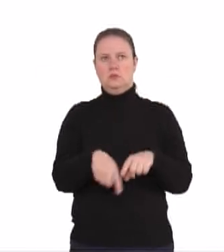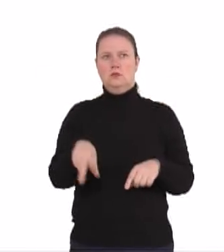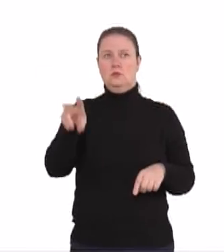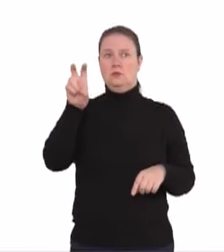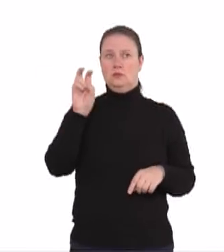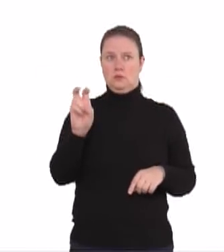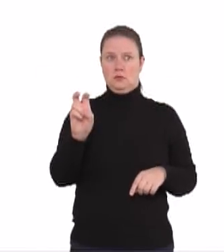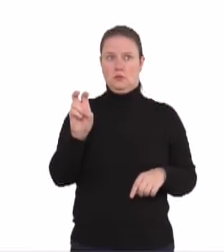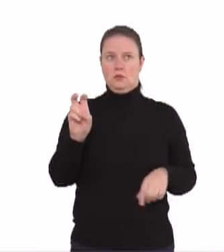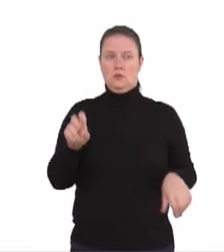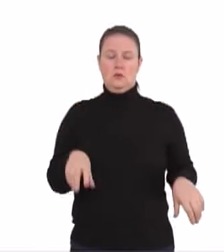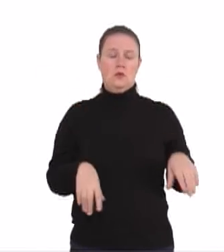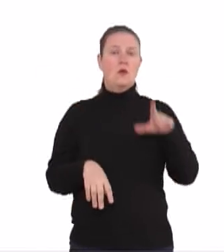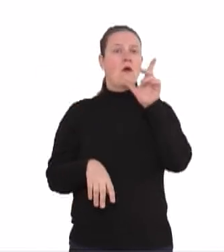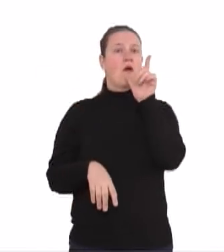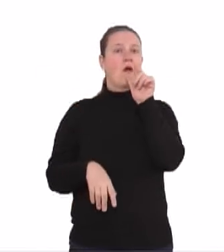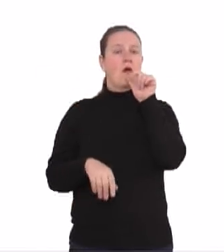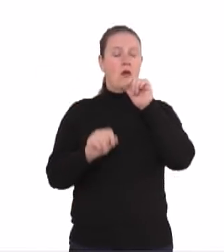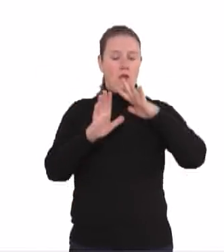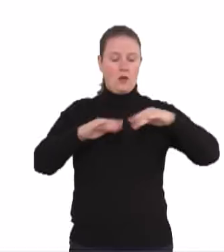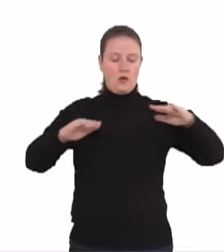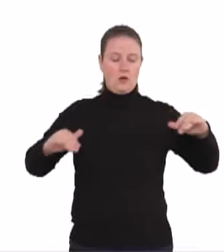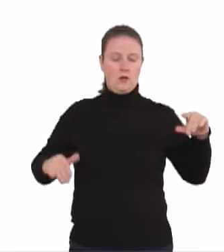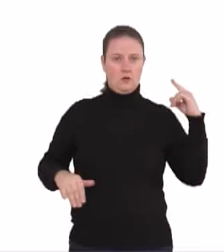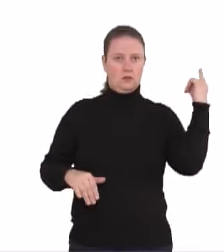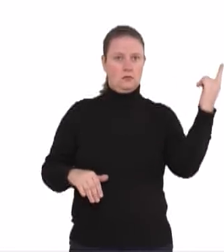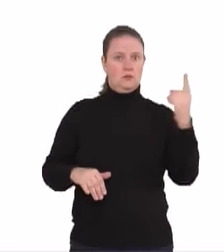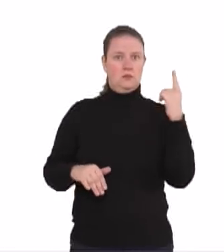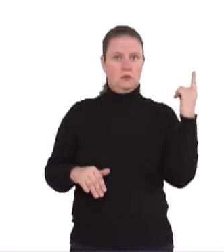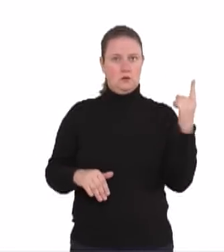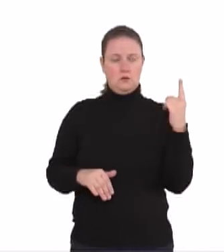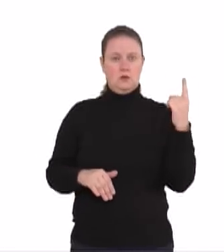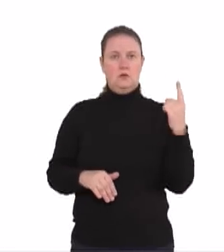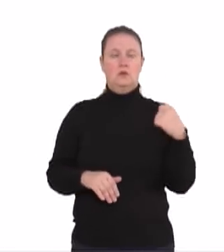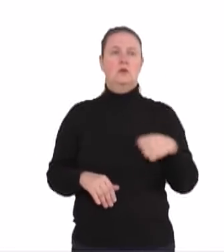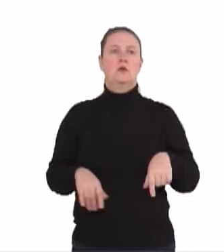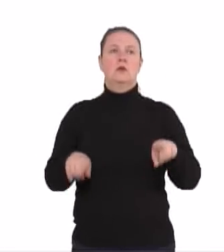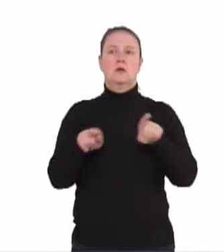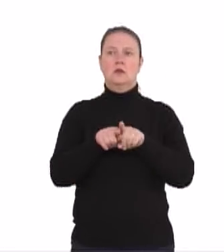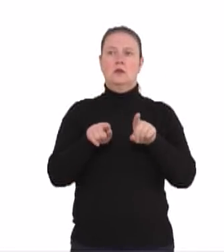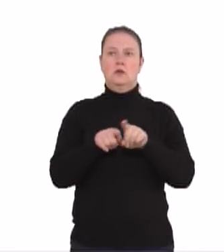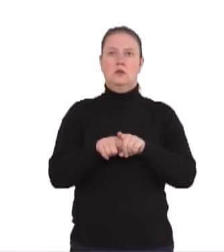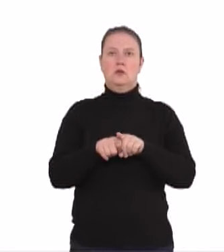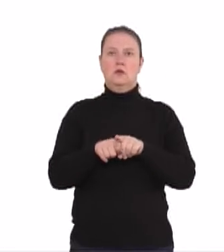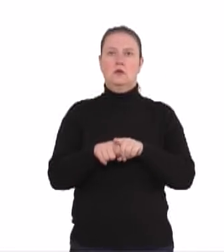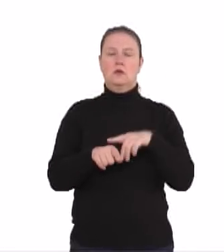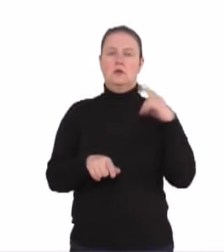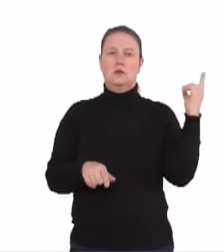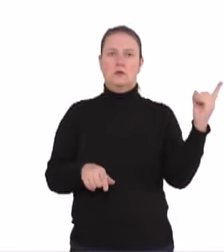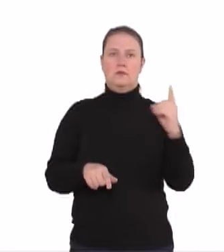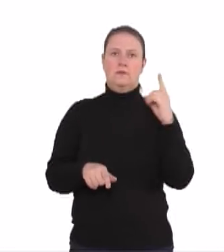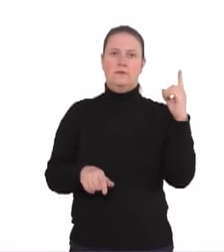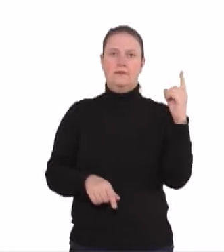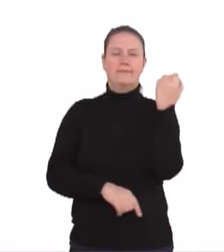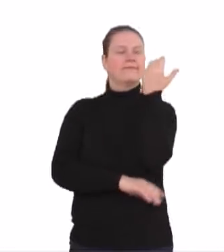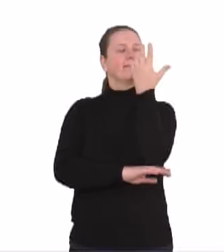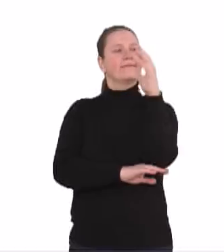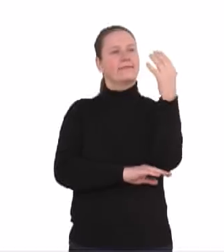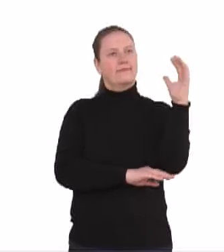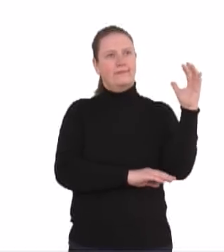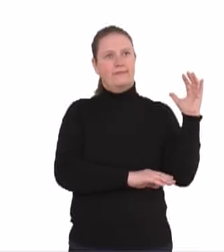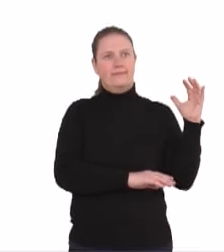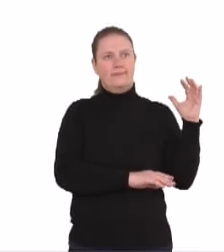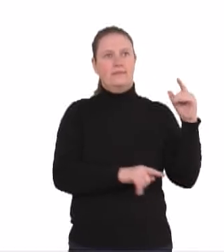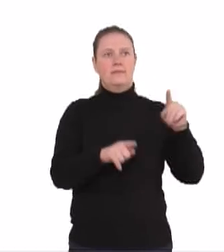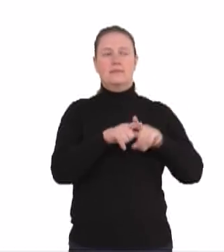Tahirtameia. Deus das águas, Papatuanuku. Deus das florestas é Tani. Pai